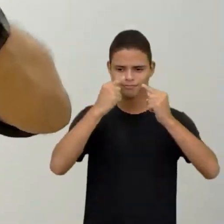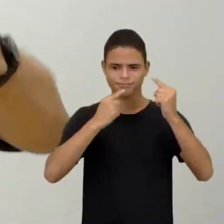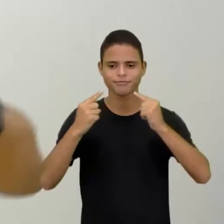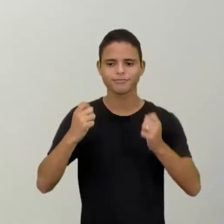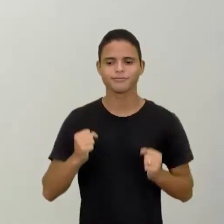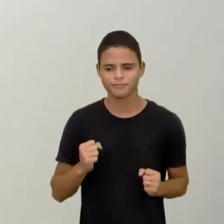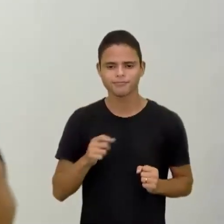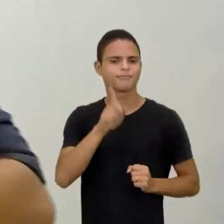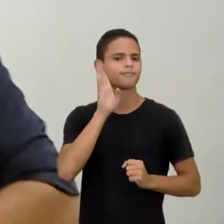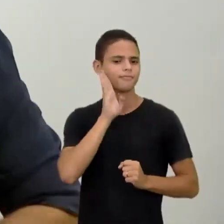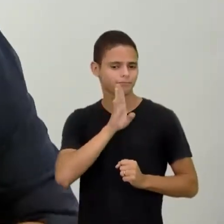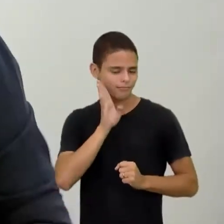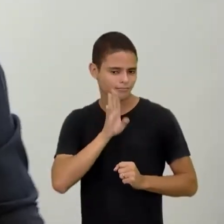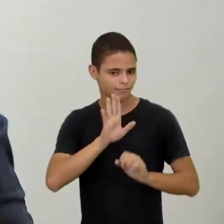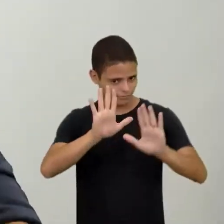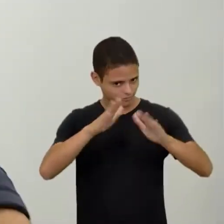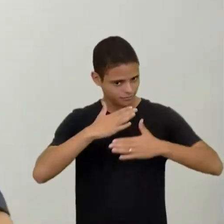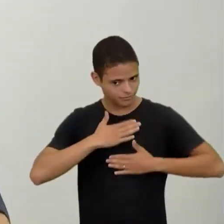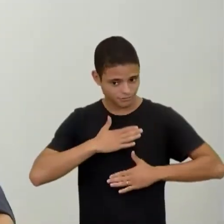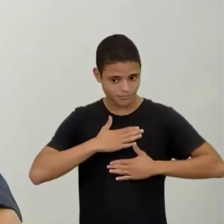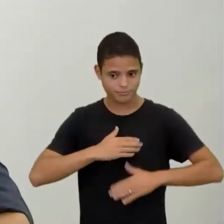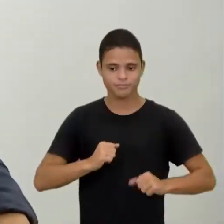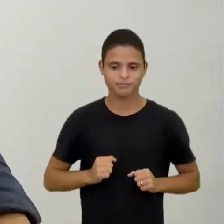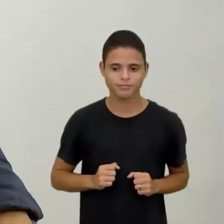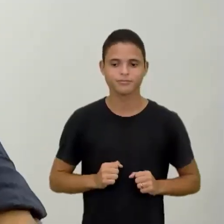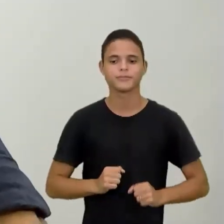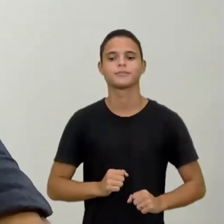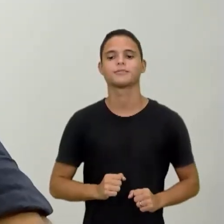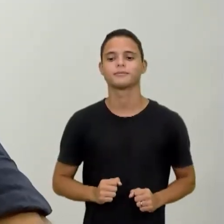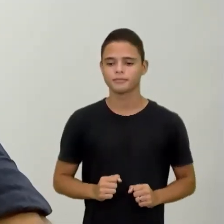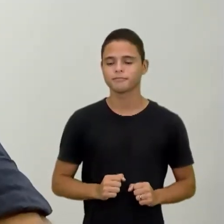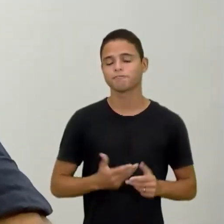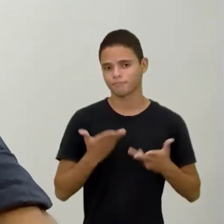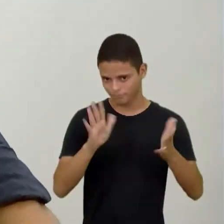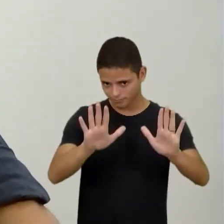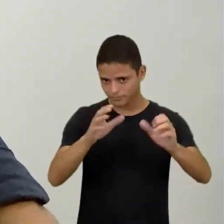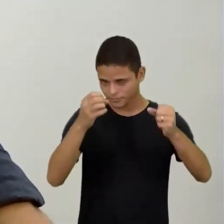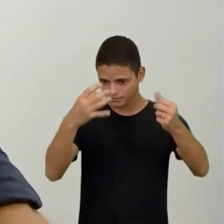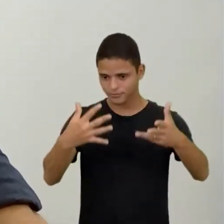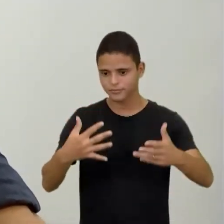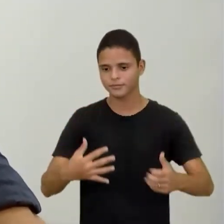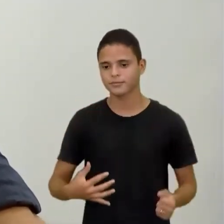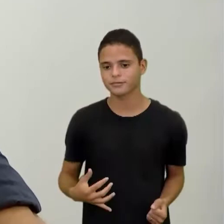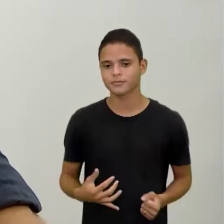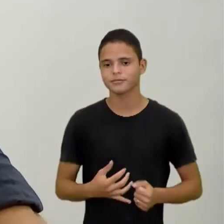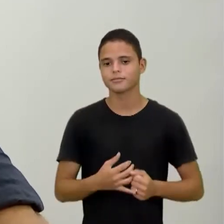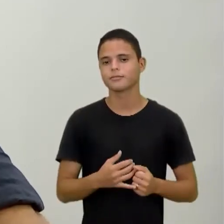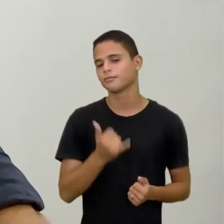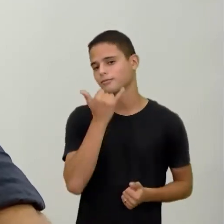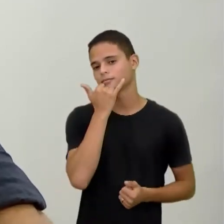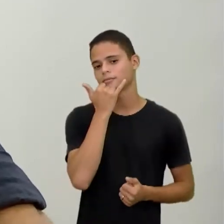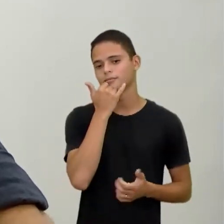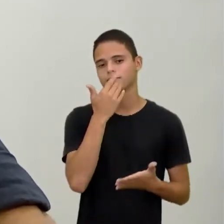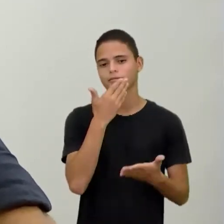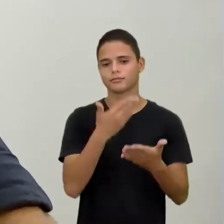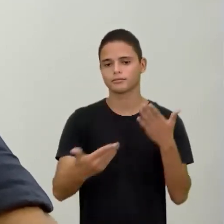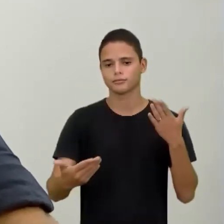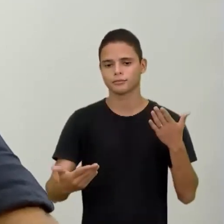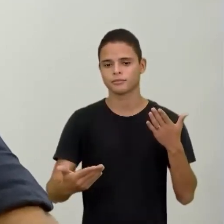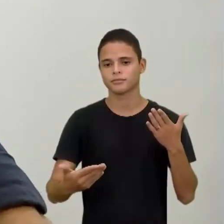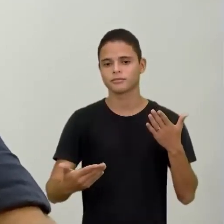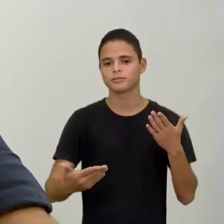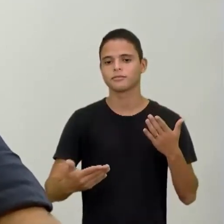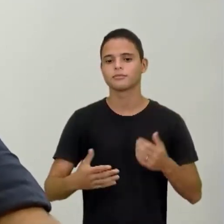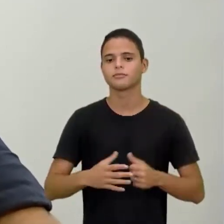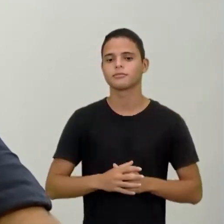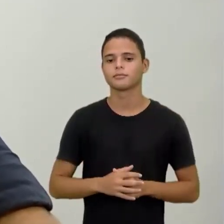bacana. Direção, trabalhando bem, ó, legal, gostei. Funciona assim, até me perdi onde eu estava falando, a palhaçada, eu faço palhaçada, me perco